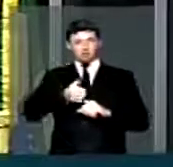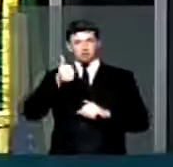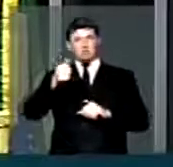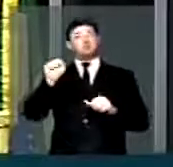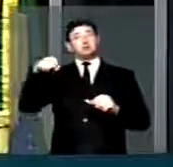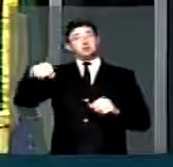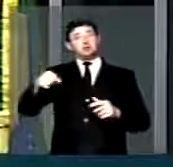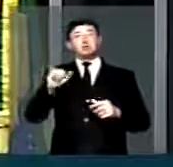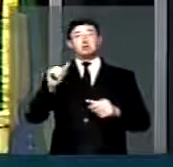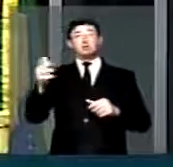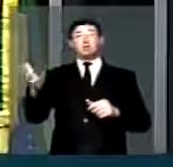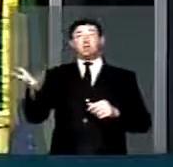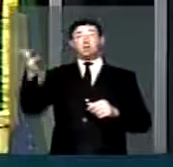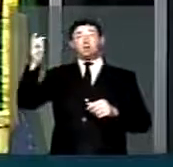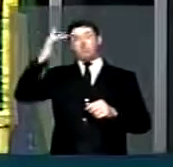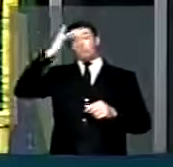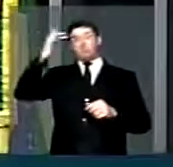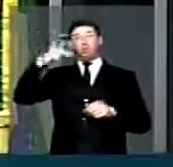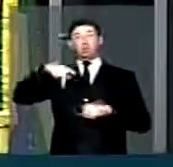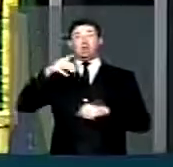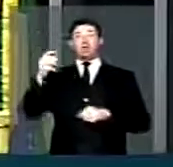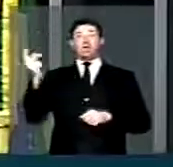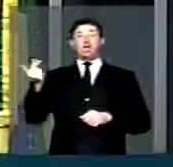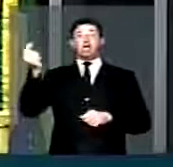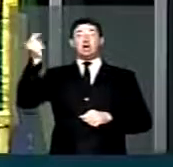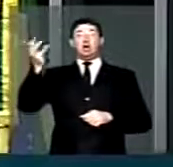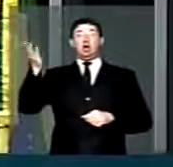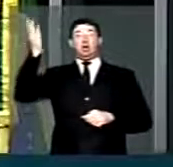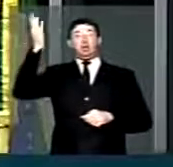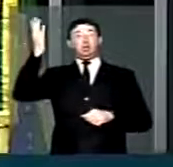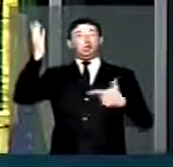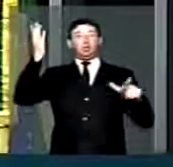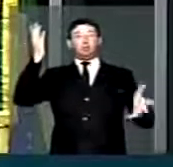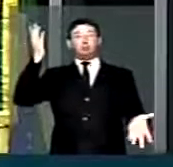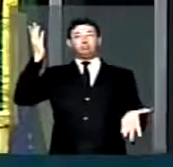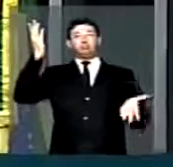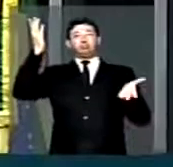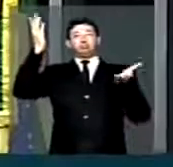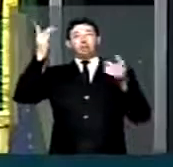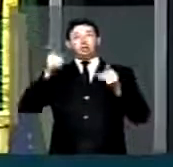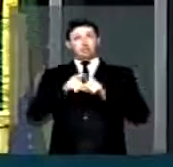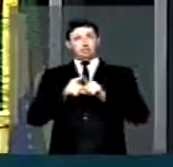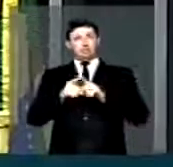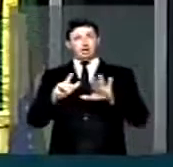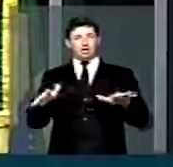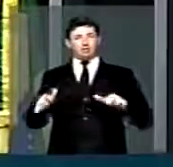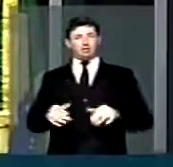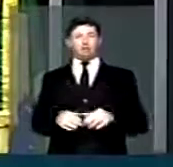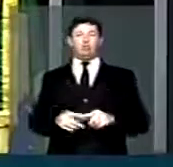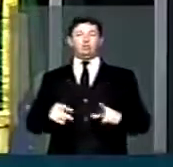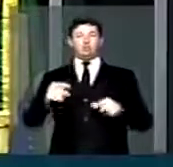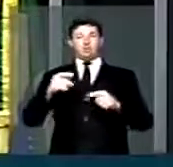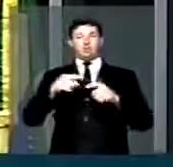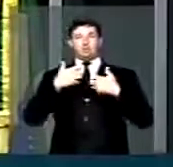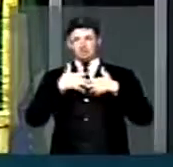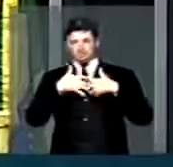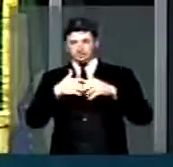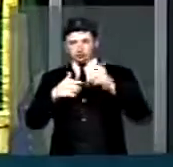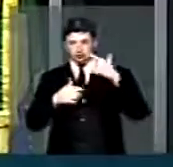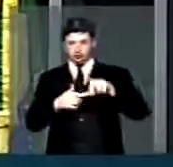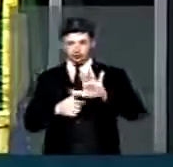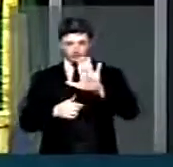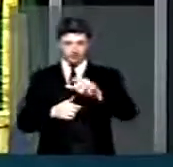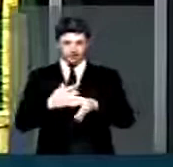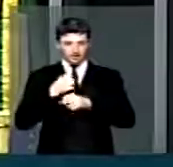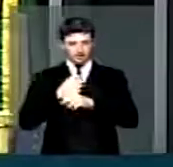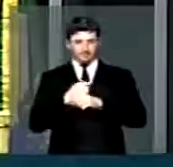os grandes sobem, todos sobem. É uma tendência natural. Mas vamos fazer um exercício de novo, de cálculo. Ao